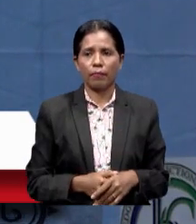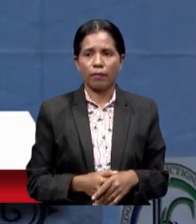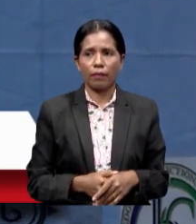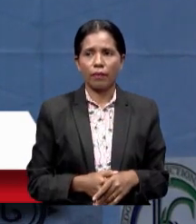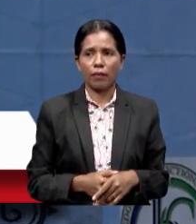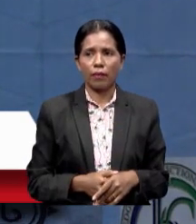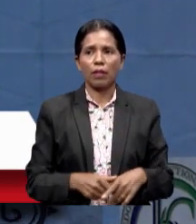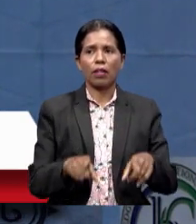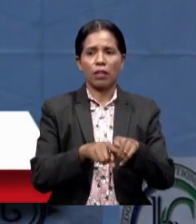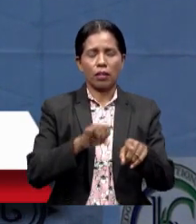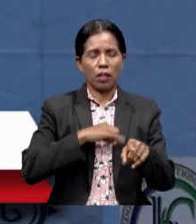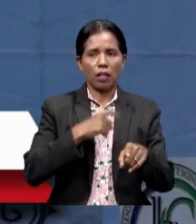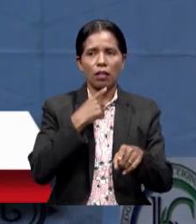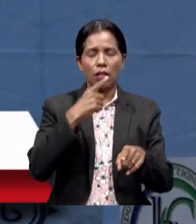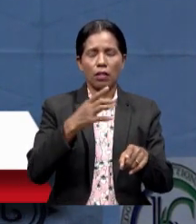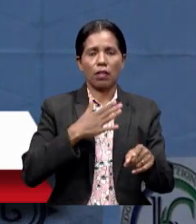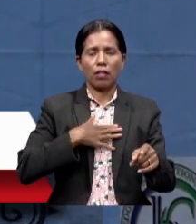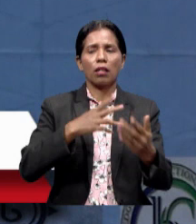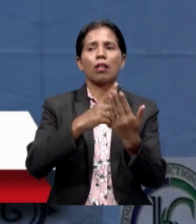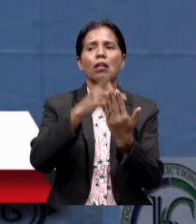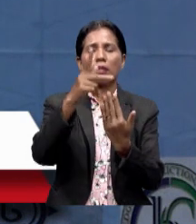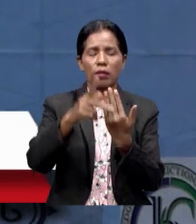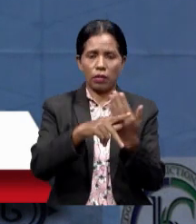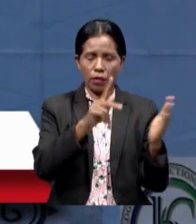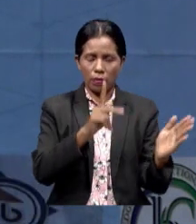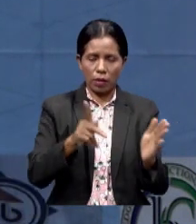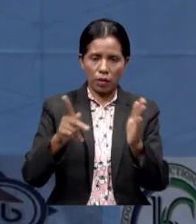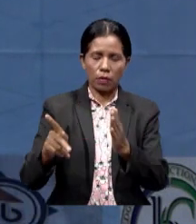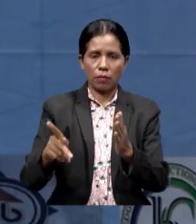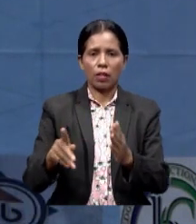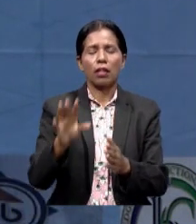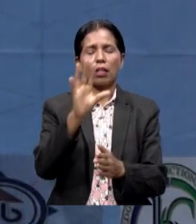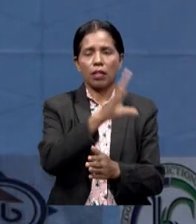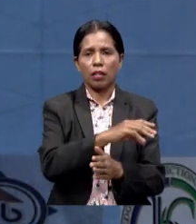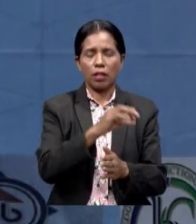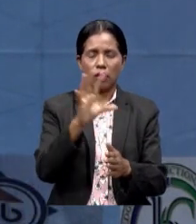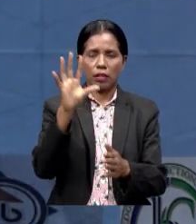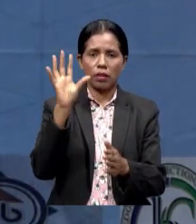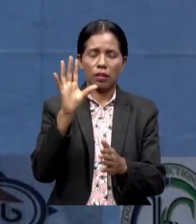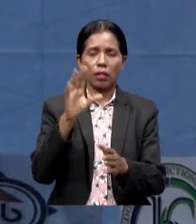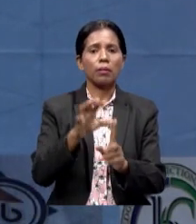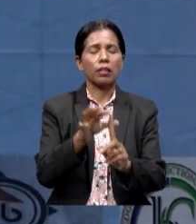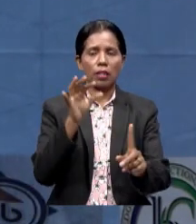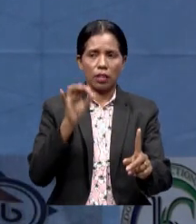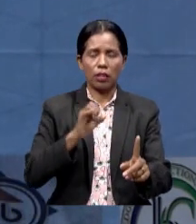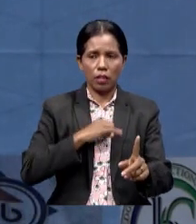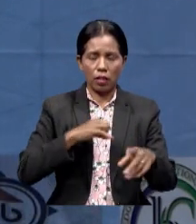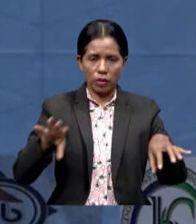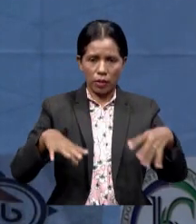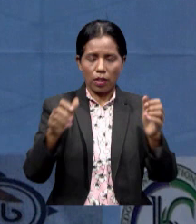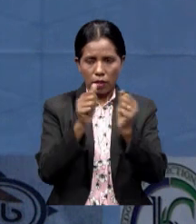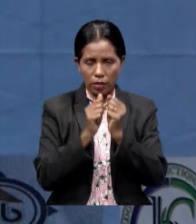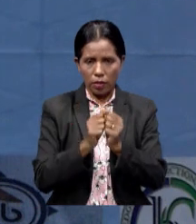Alesa koe ingawa tora ya uni programa plano para 100 dias depois de eleito ao se ser abuso é muito